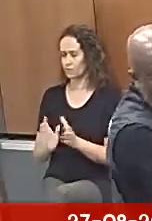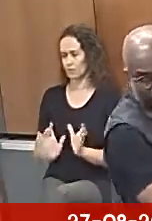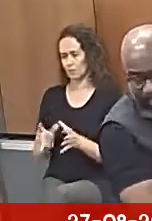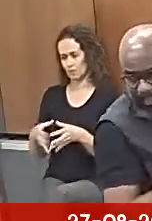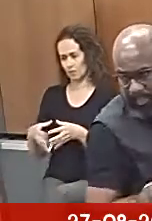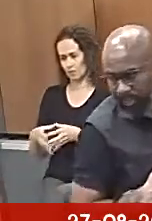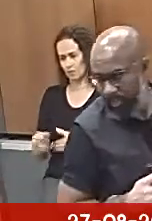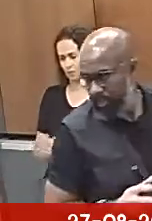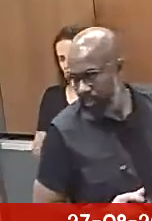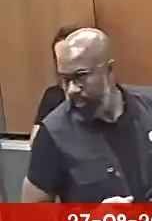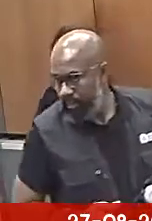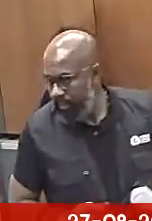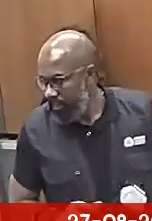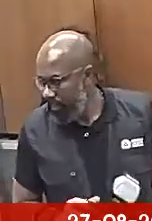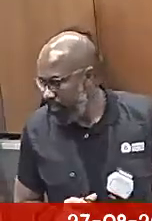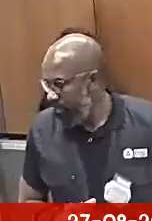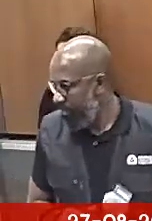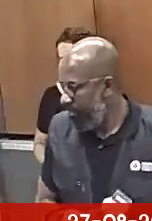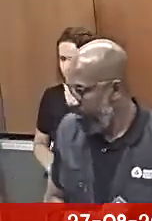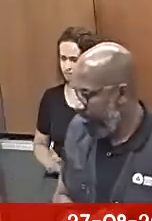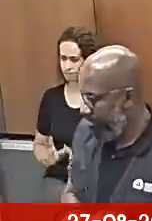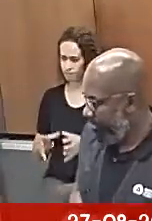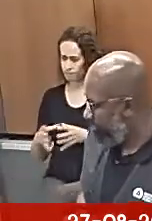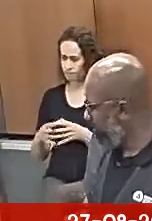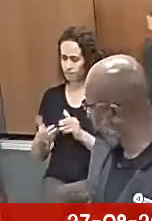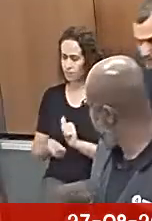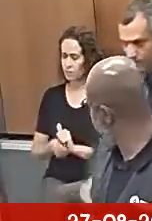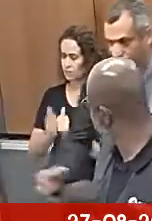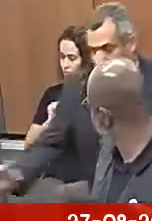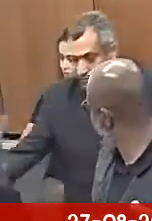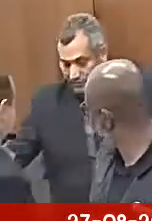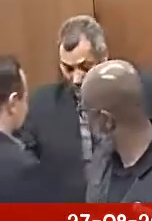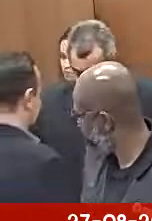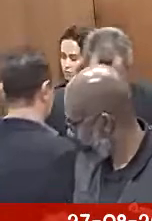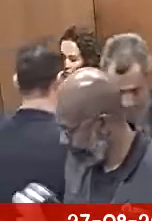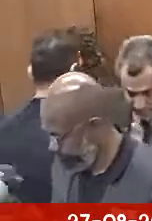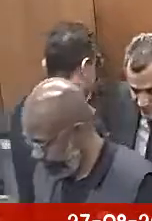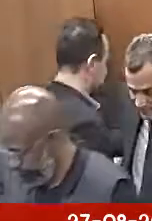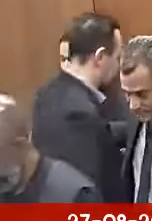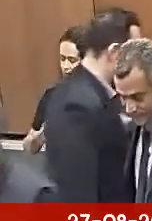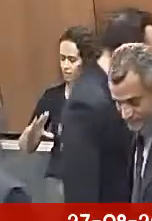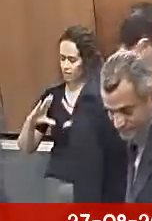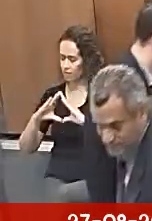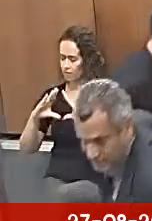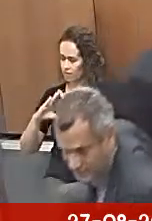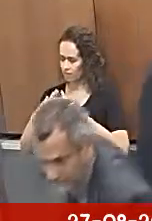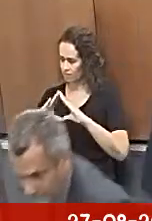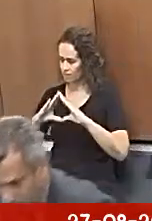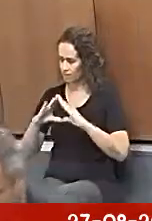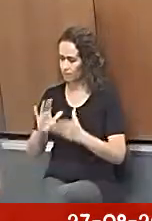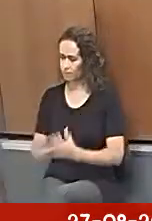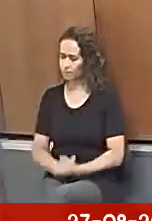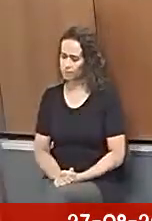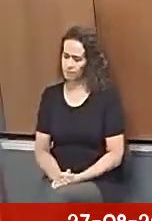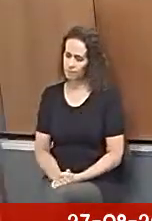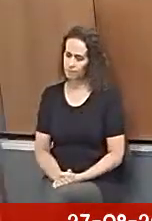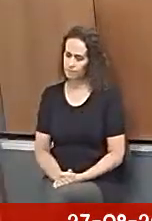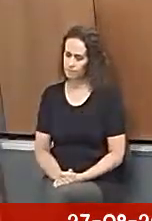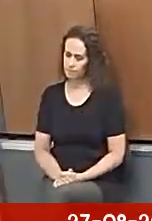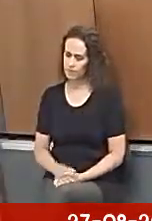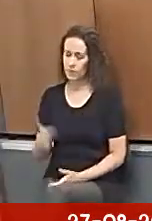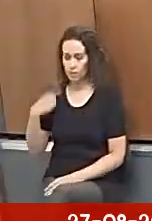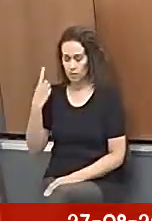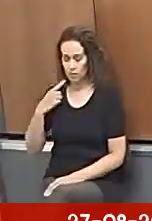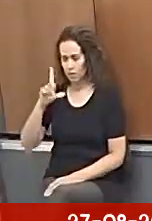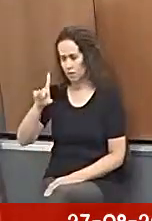presidente da comissão de esportes aqui da nossa casa nossa assembléia legislativa al deputado